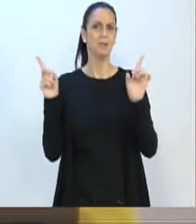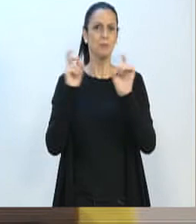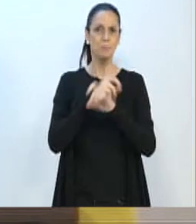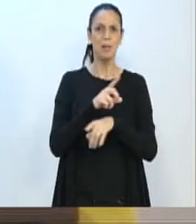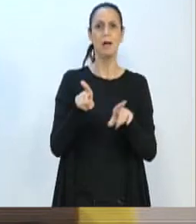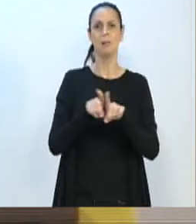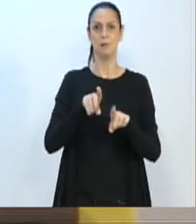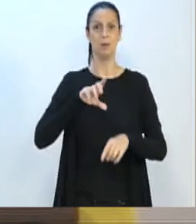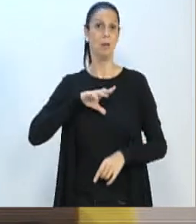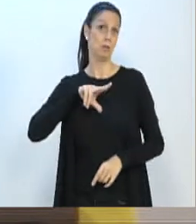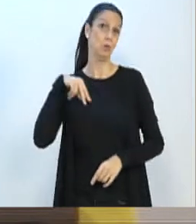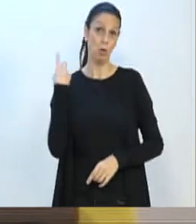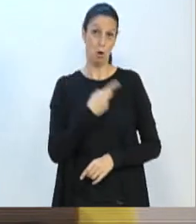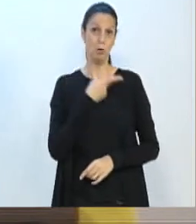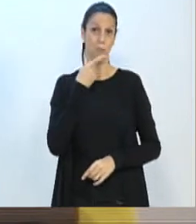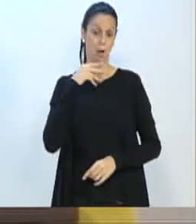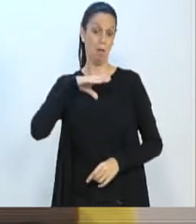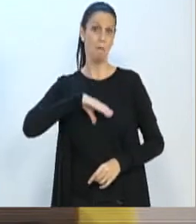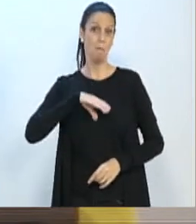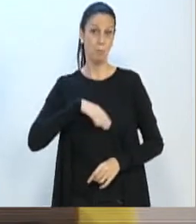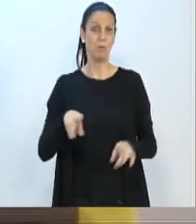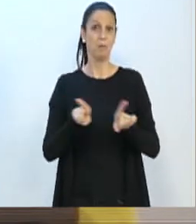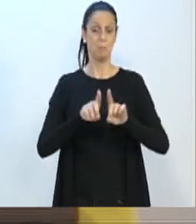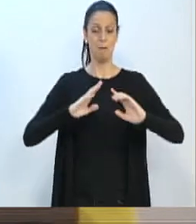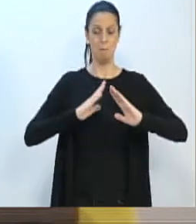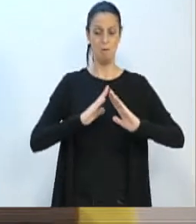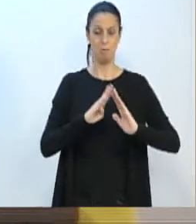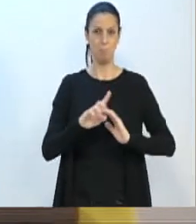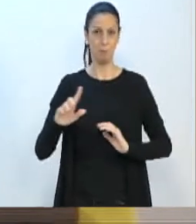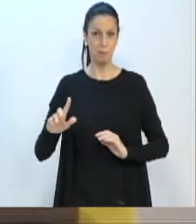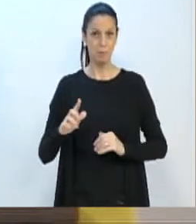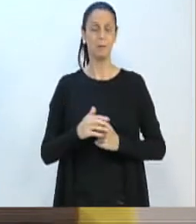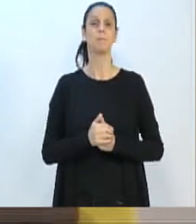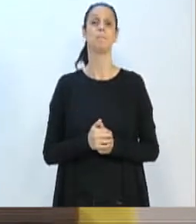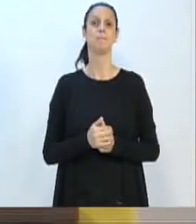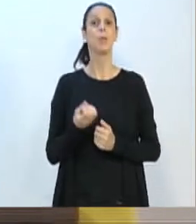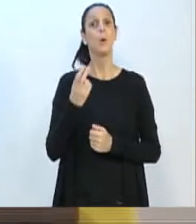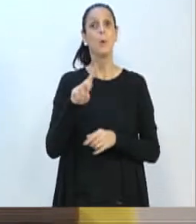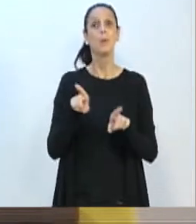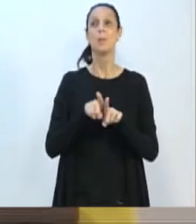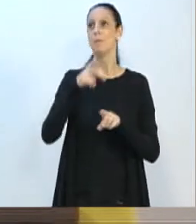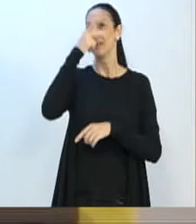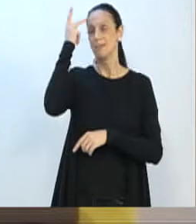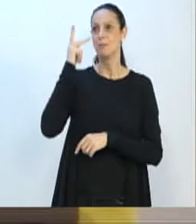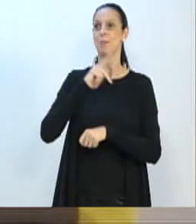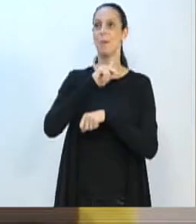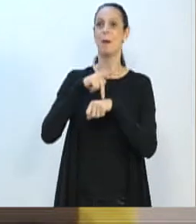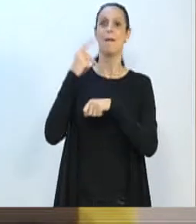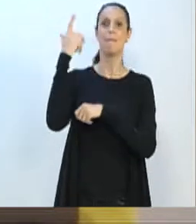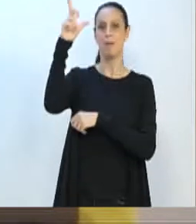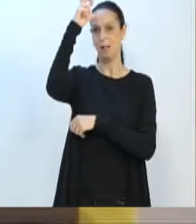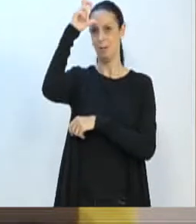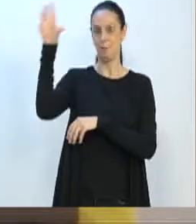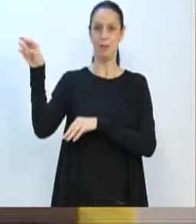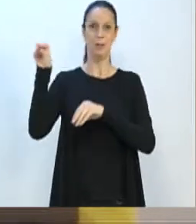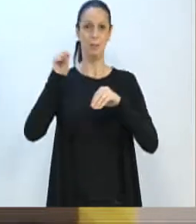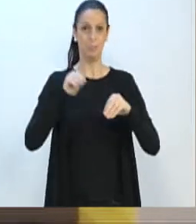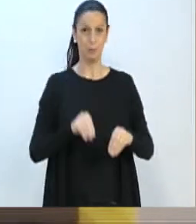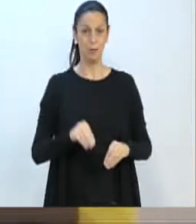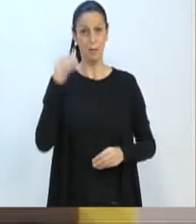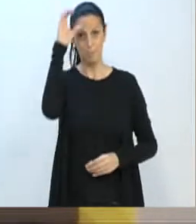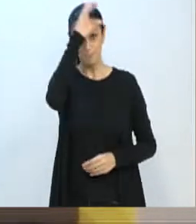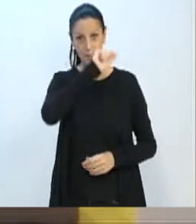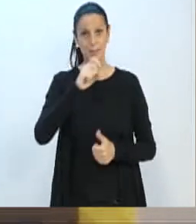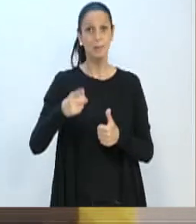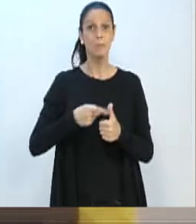caso nosso, dos brasileiros que residem aqui, né, mesmo os descendentes de alemão, mas eles aprenderam a falar e foram alfabetizados em